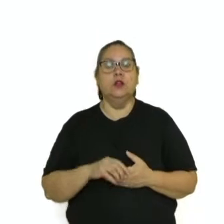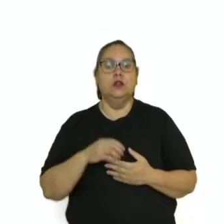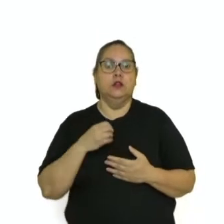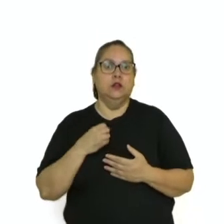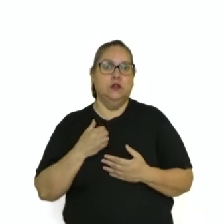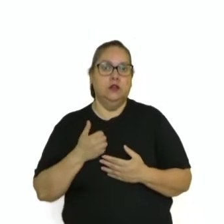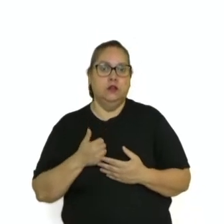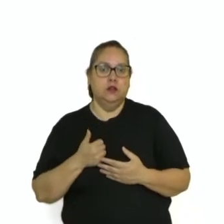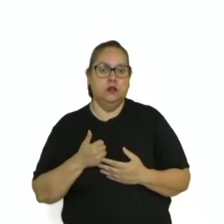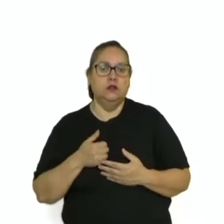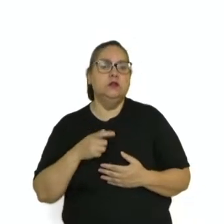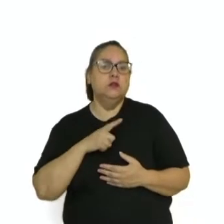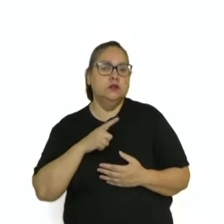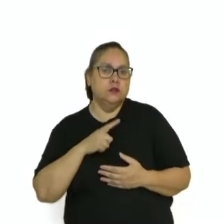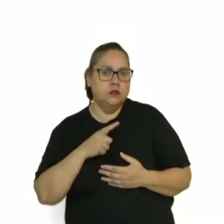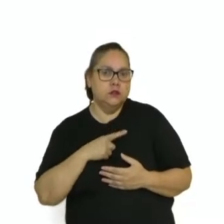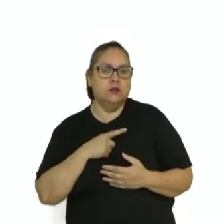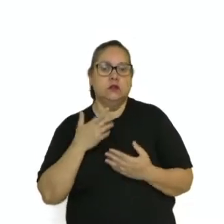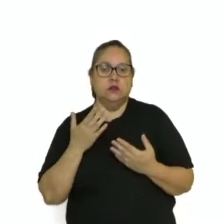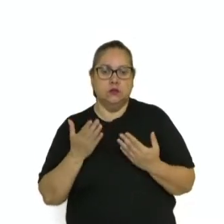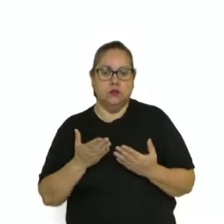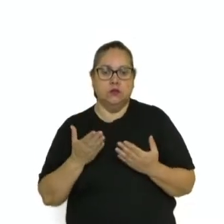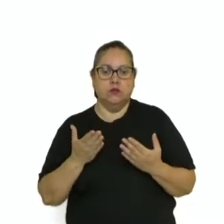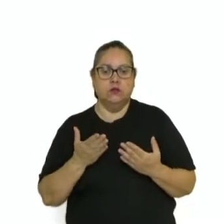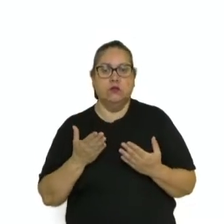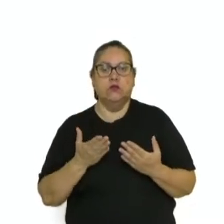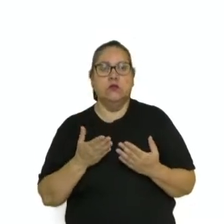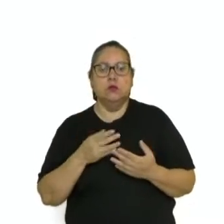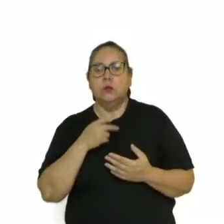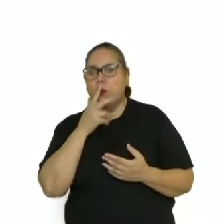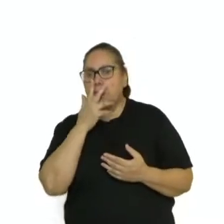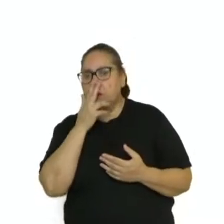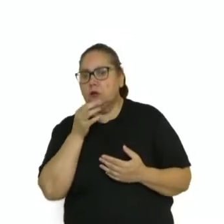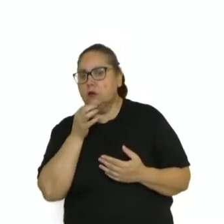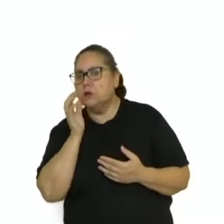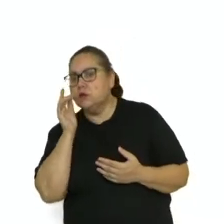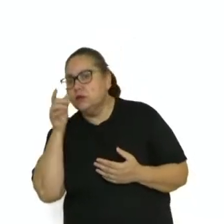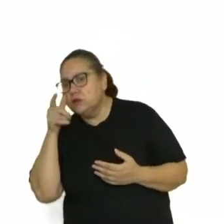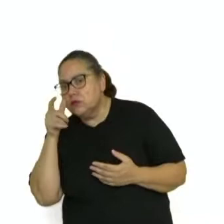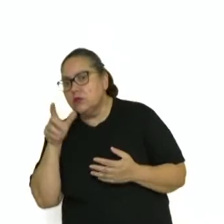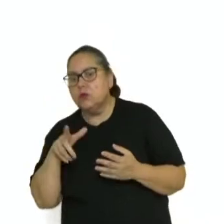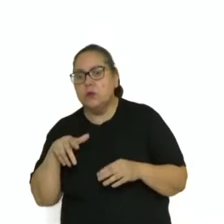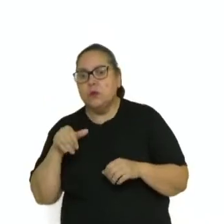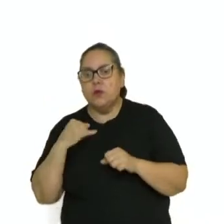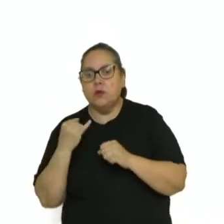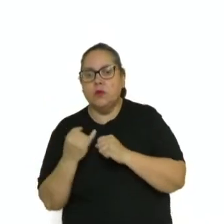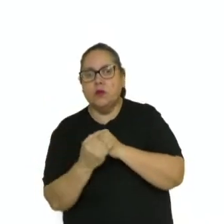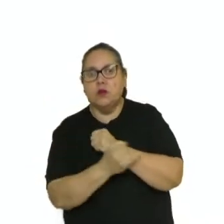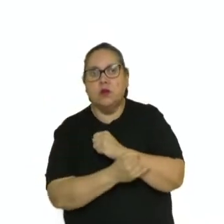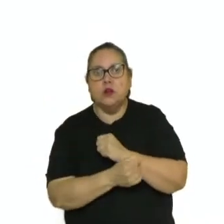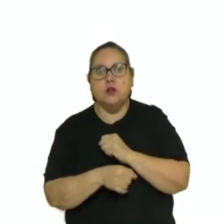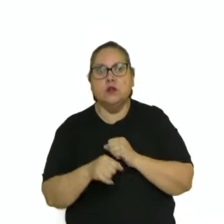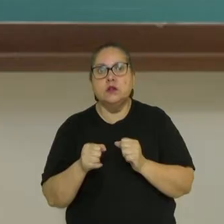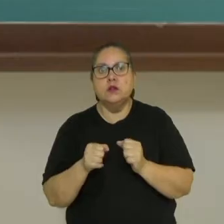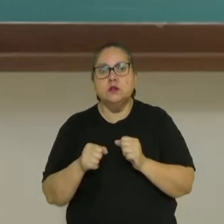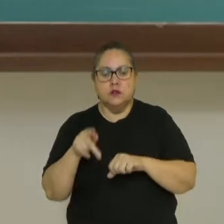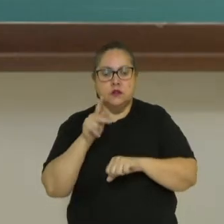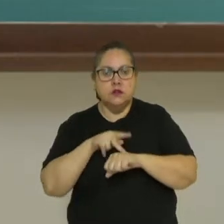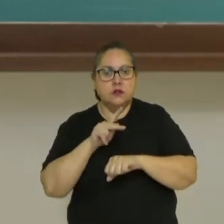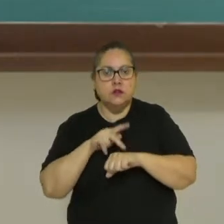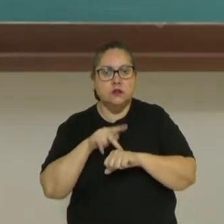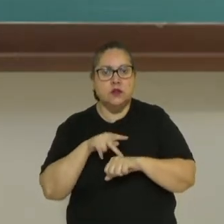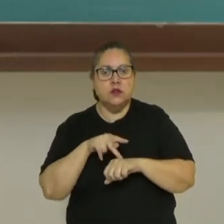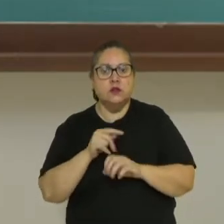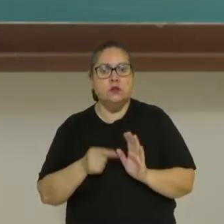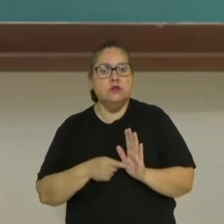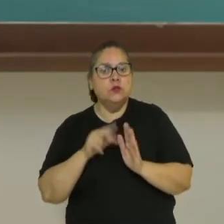Bem, ainda existe, só a título de curiosidade, uma ilha onde essas pedras dessas fotos elas